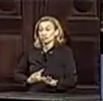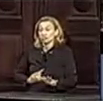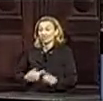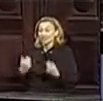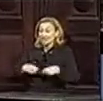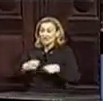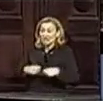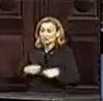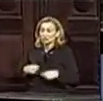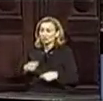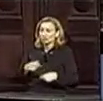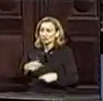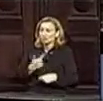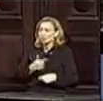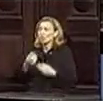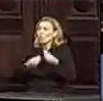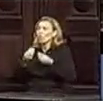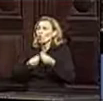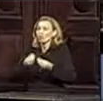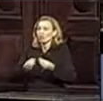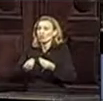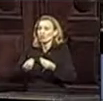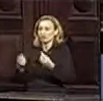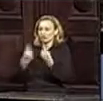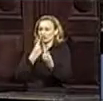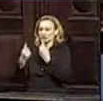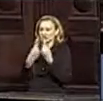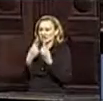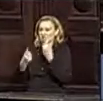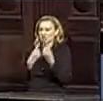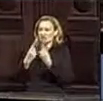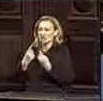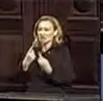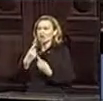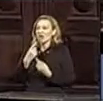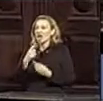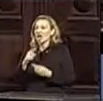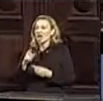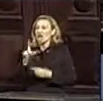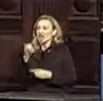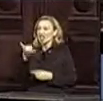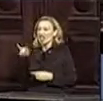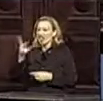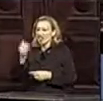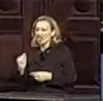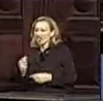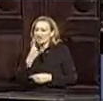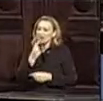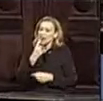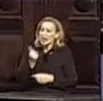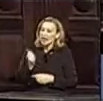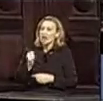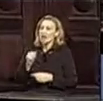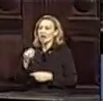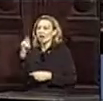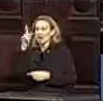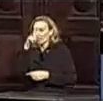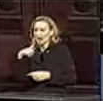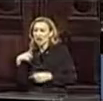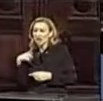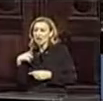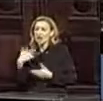não dá mais. Está aqui, Avenida Brasil, linha vermelha, diz que linha amarela. Quer dizer,